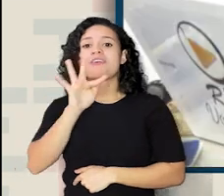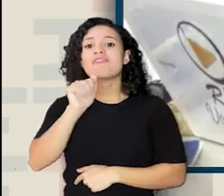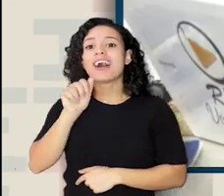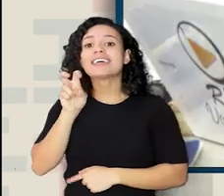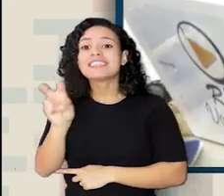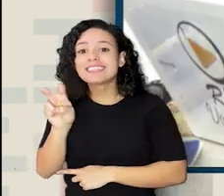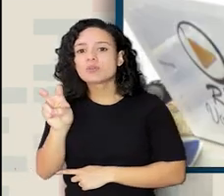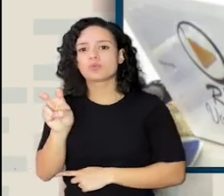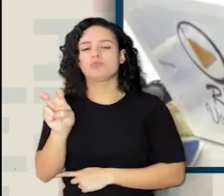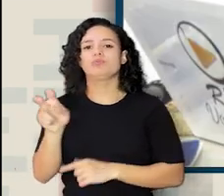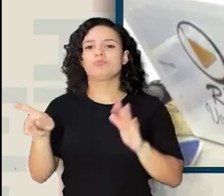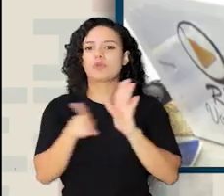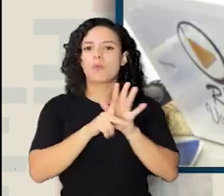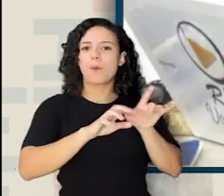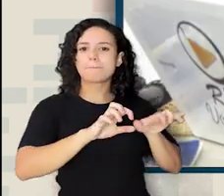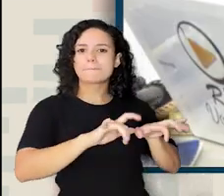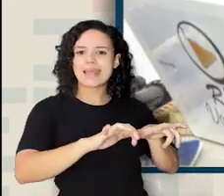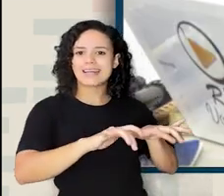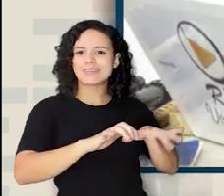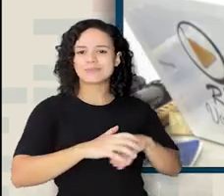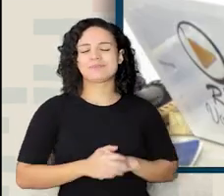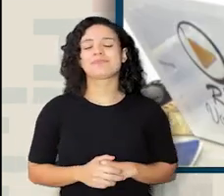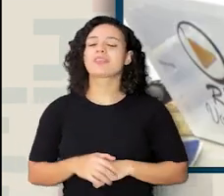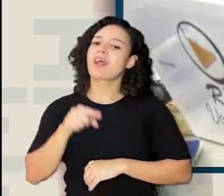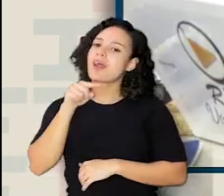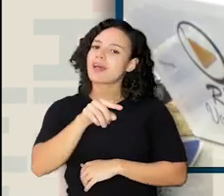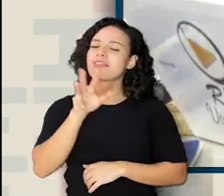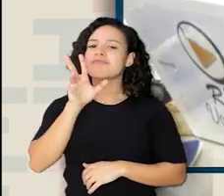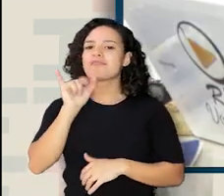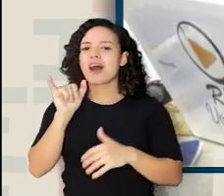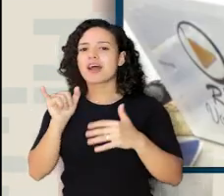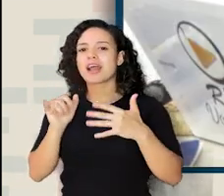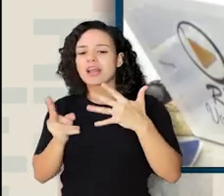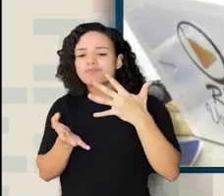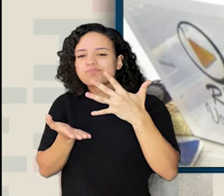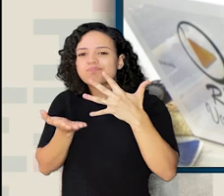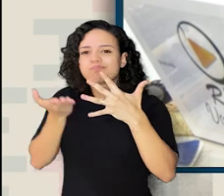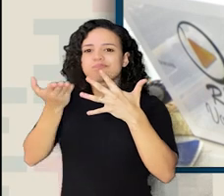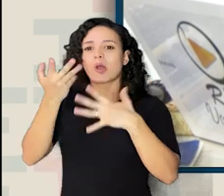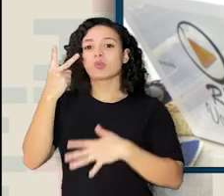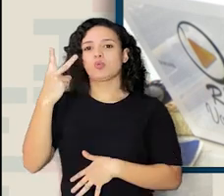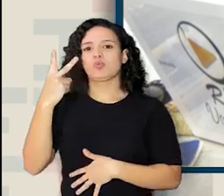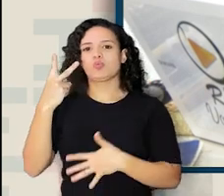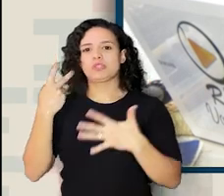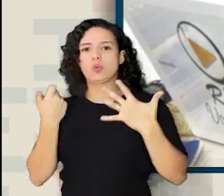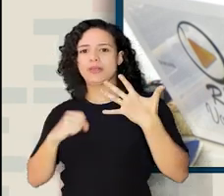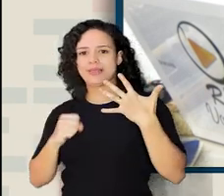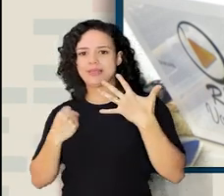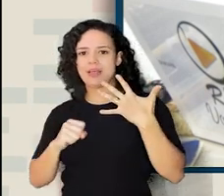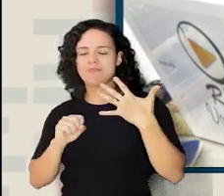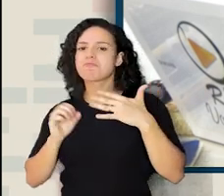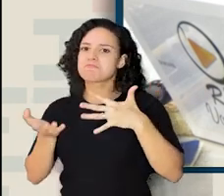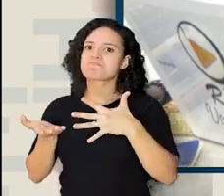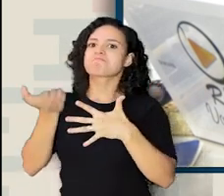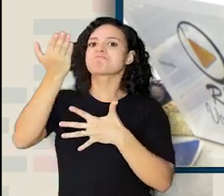Fá 5 do piano, né? Então, ela vai até 2 oitavas